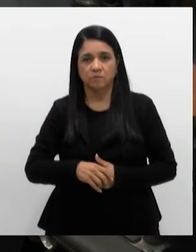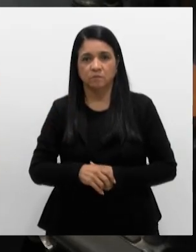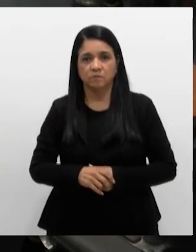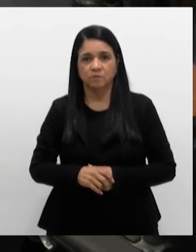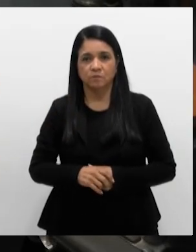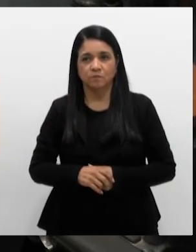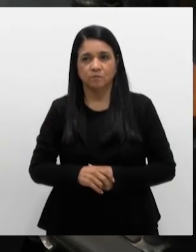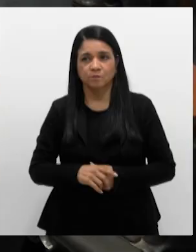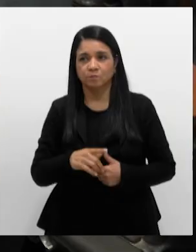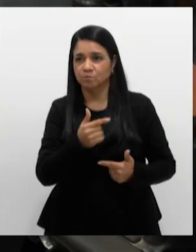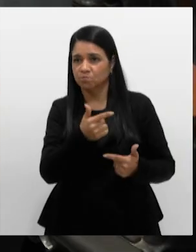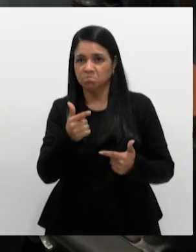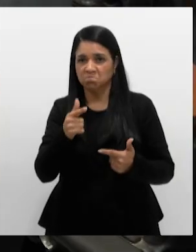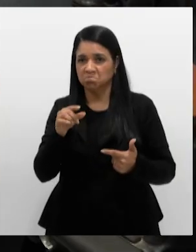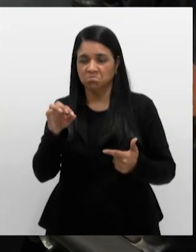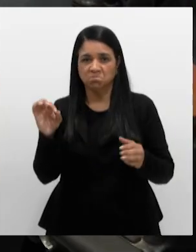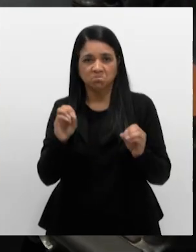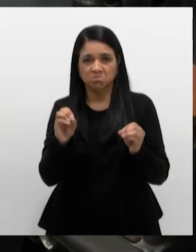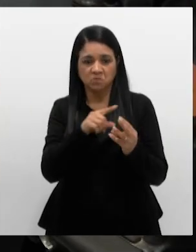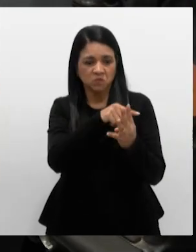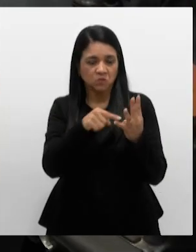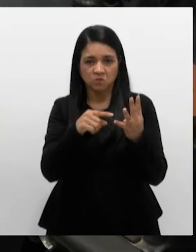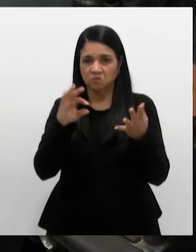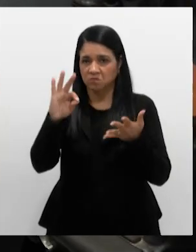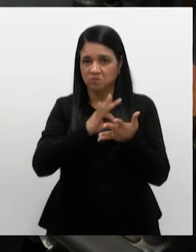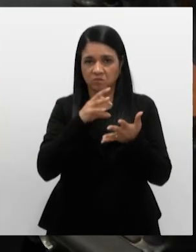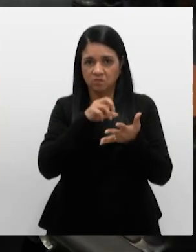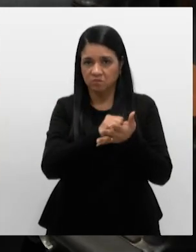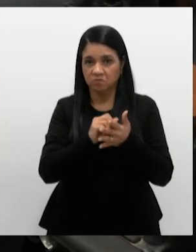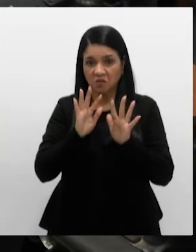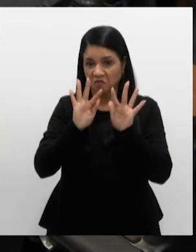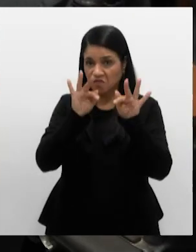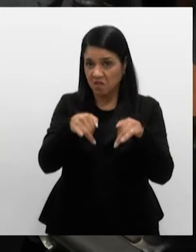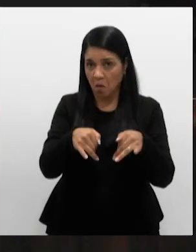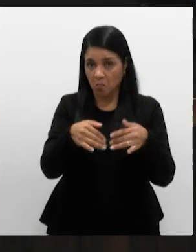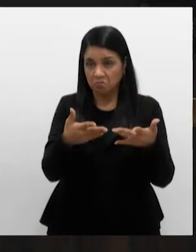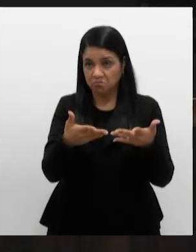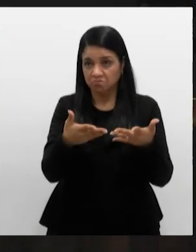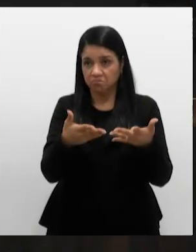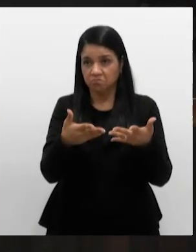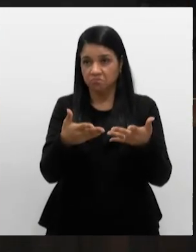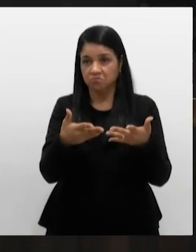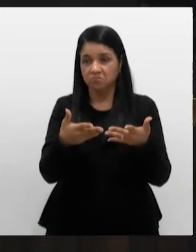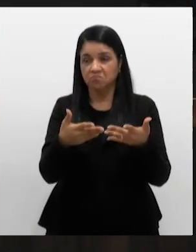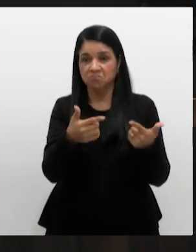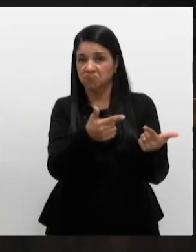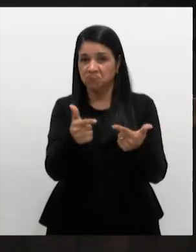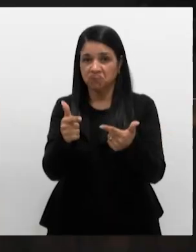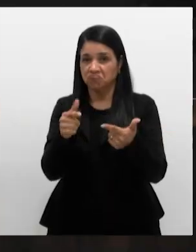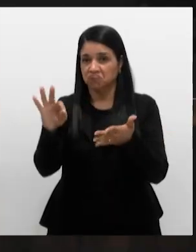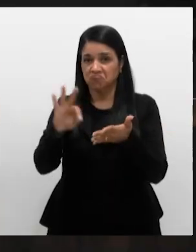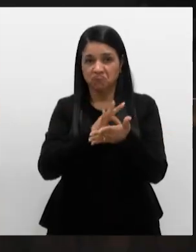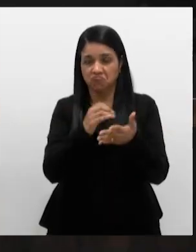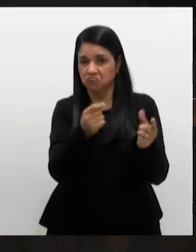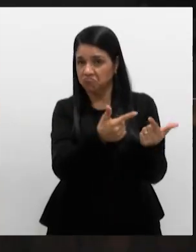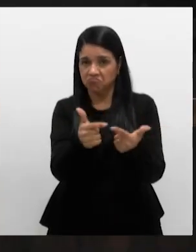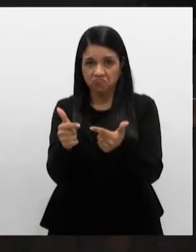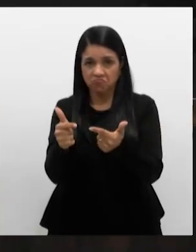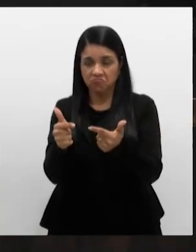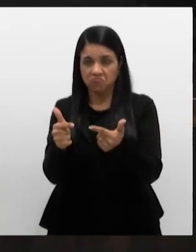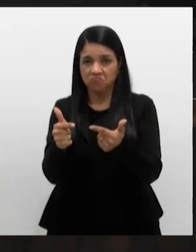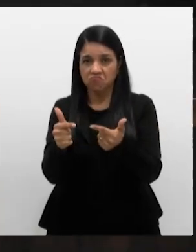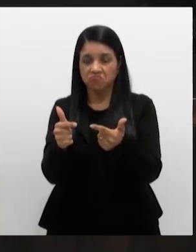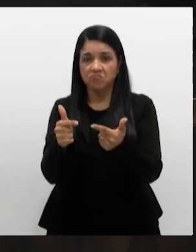Não estando presente no plenário os 4 inscritos para o expediente final, e não havendo mais oradores inscritos,